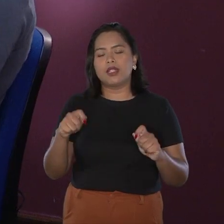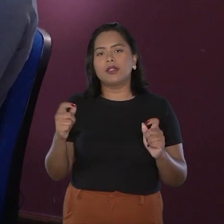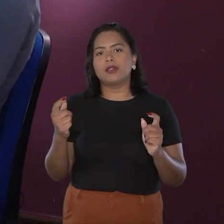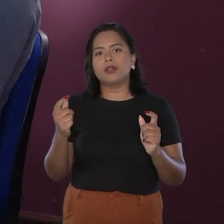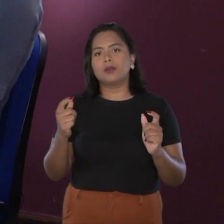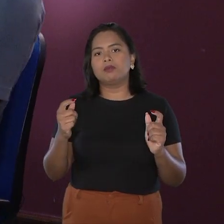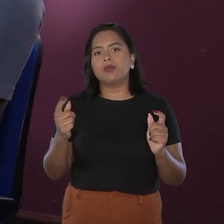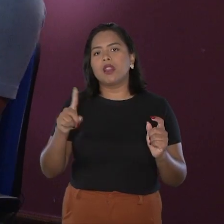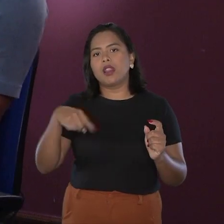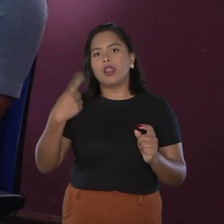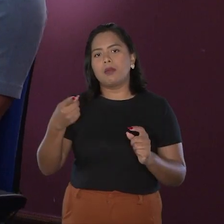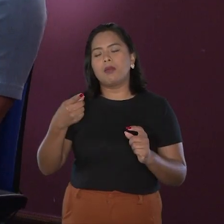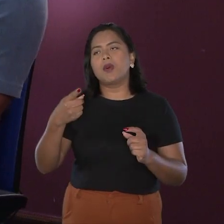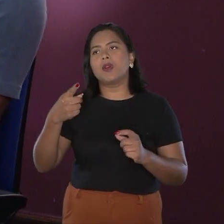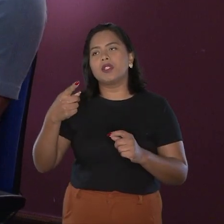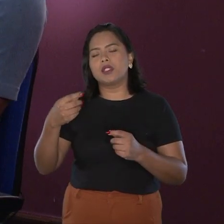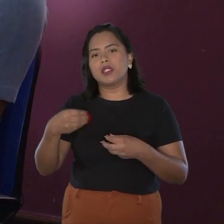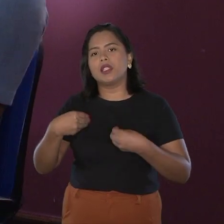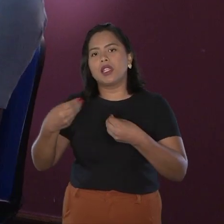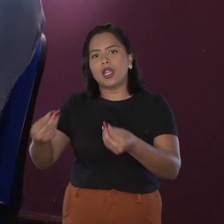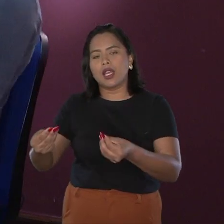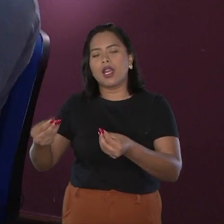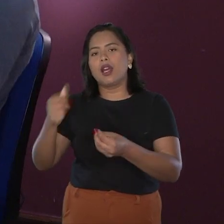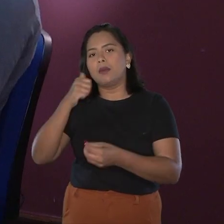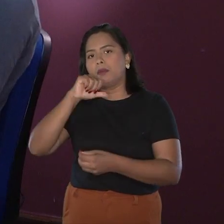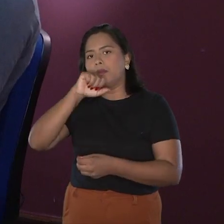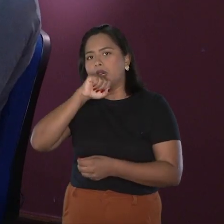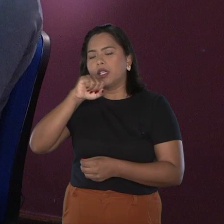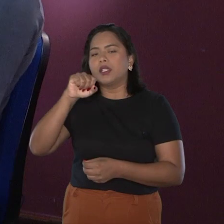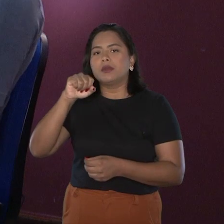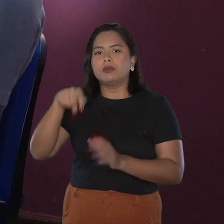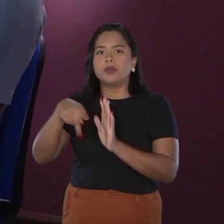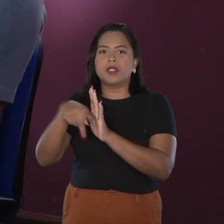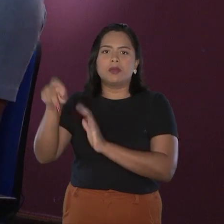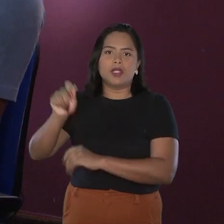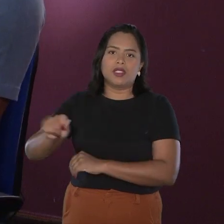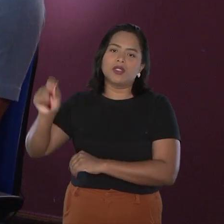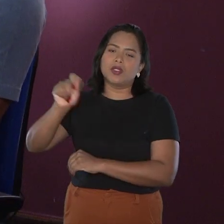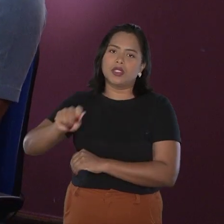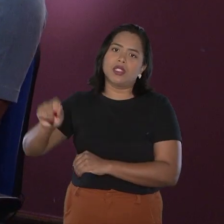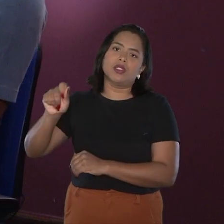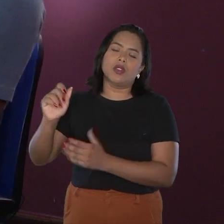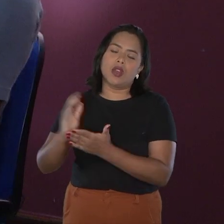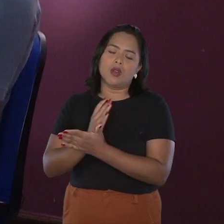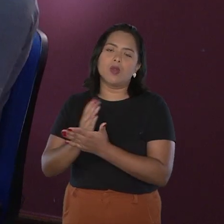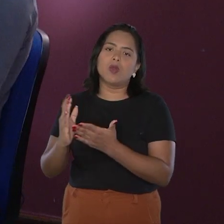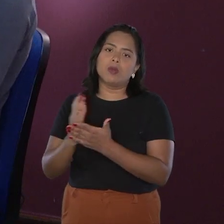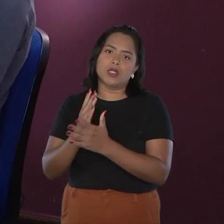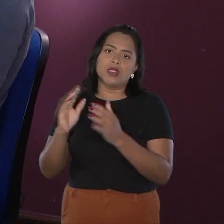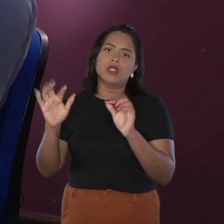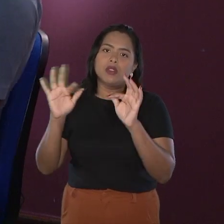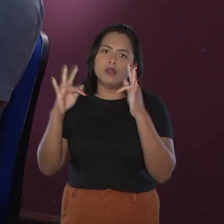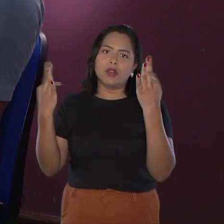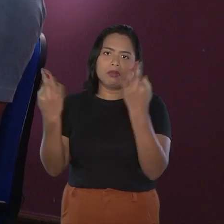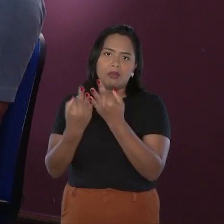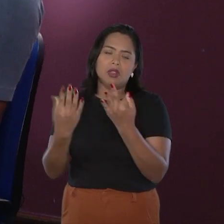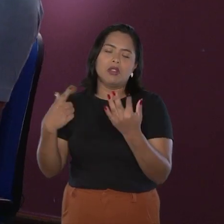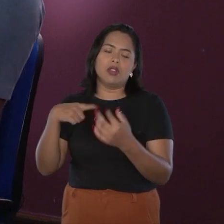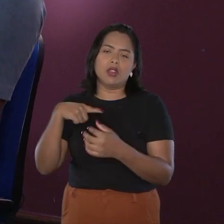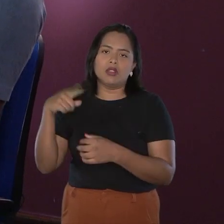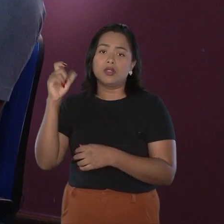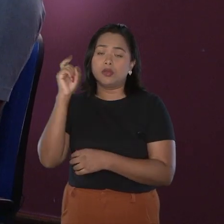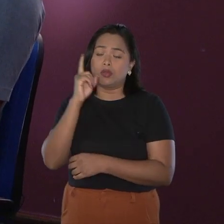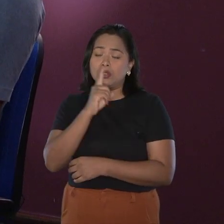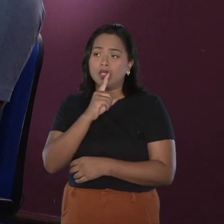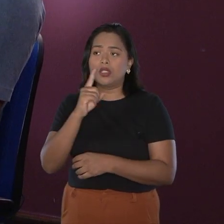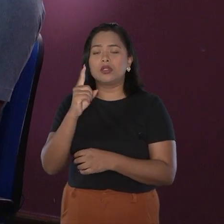convertido em cestas básicas para as mães que a associação de mães têm contato tem muitas mães situações de dificuldade então além da inscrição